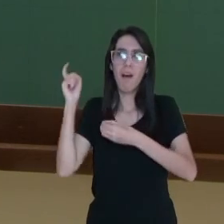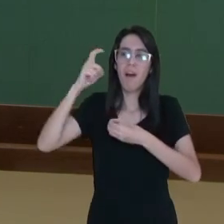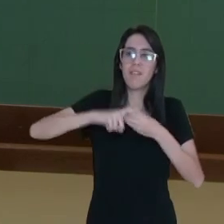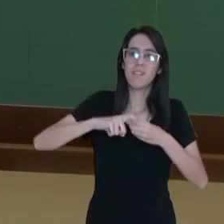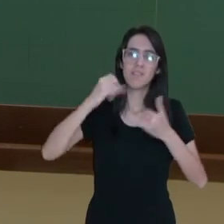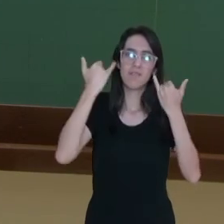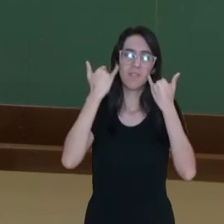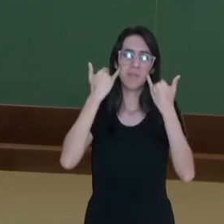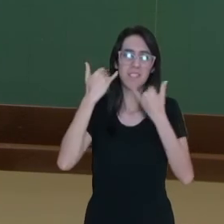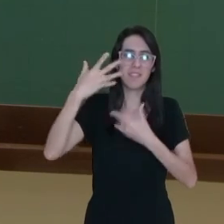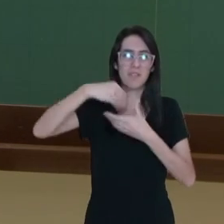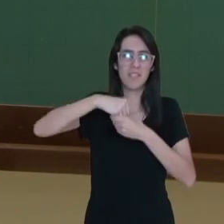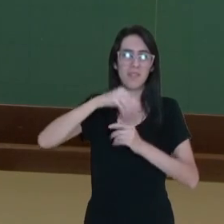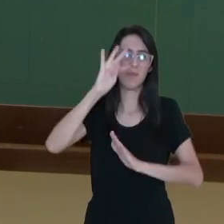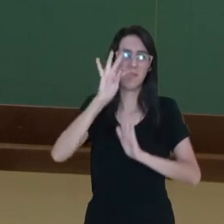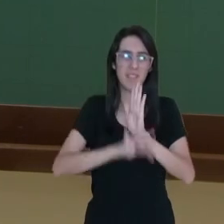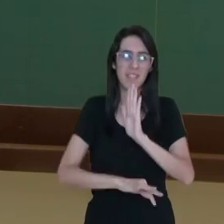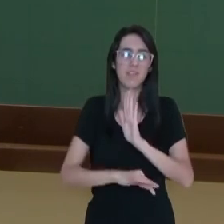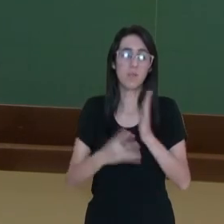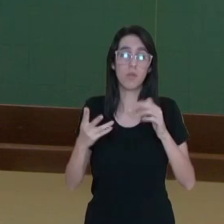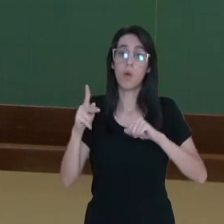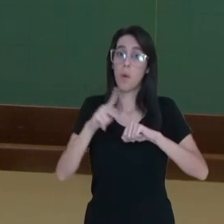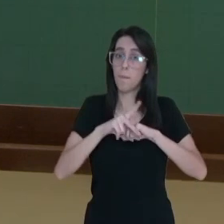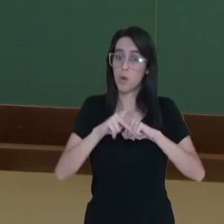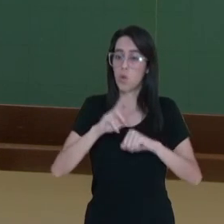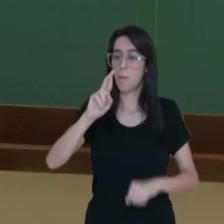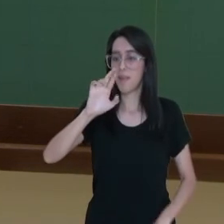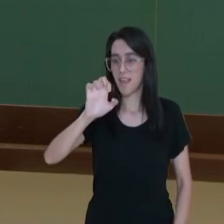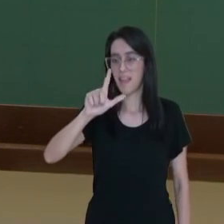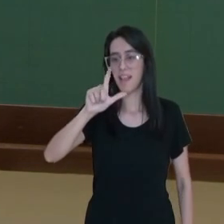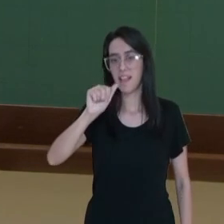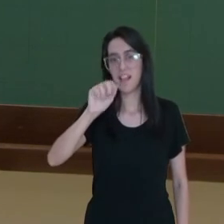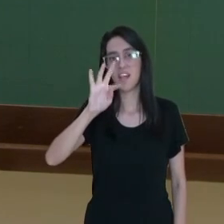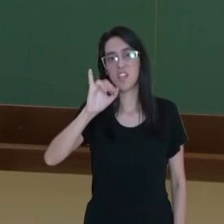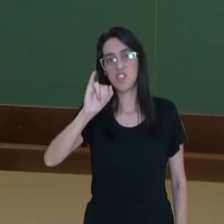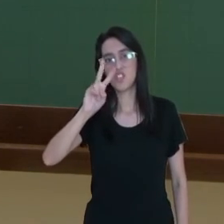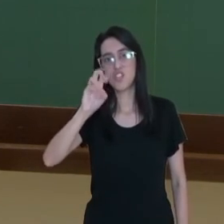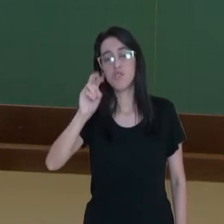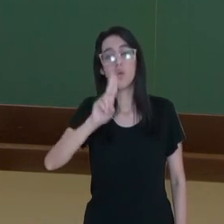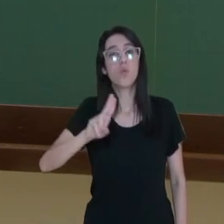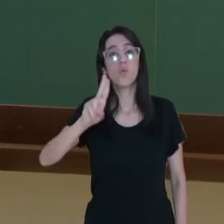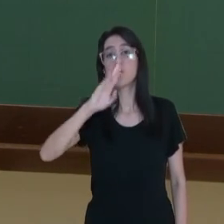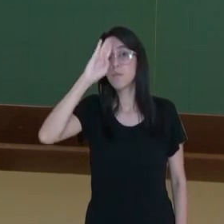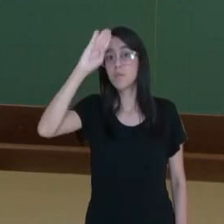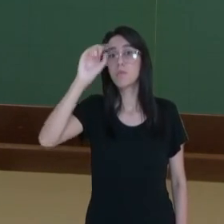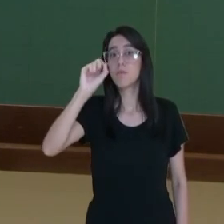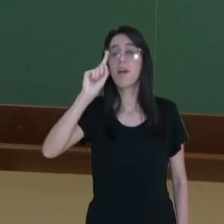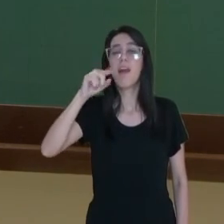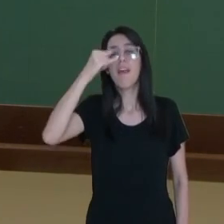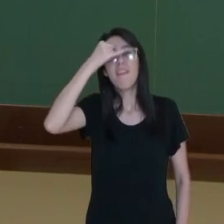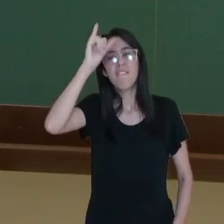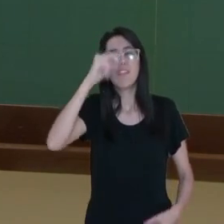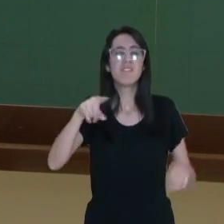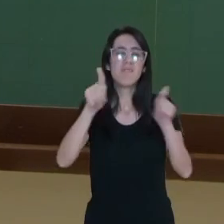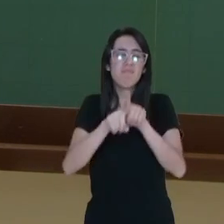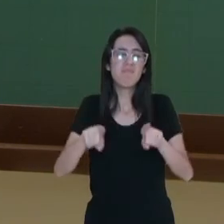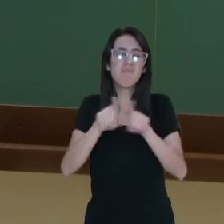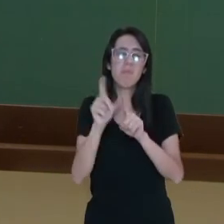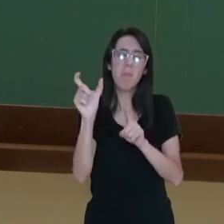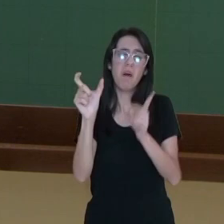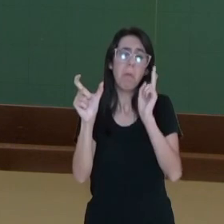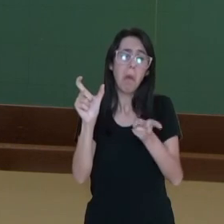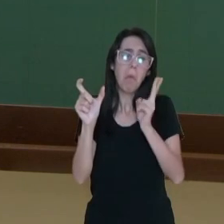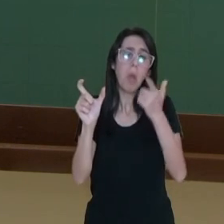um termo que se refere. Os pronomes relativos, eles são usados principalmente para evitar a repetição das palavras no